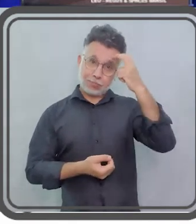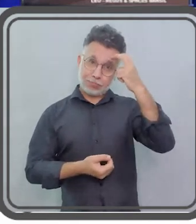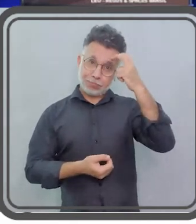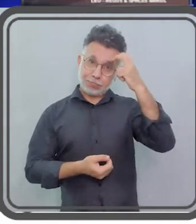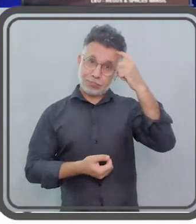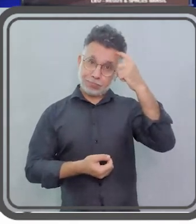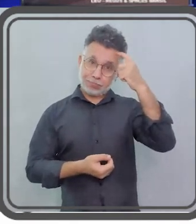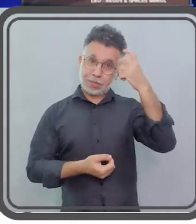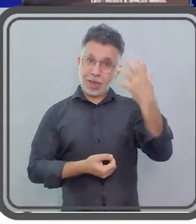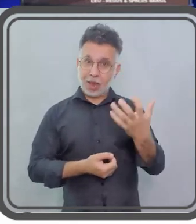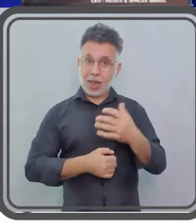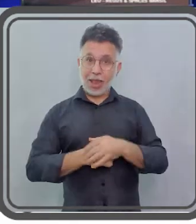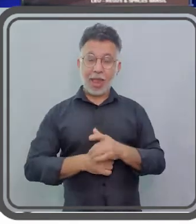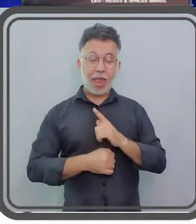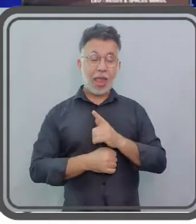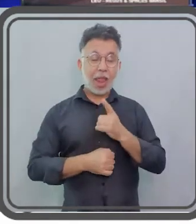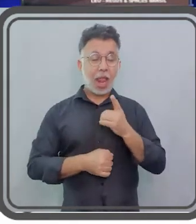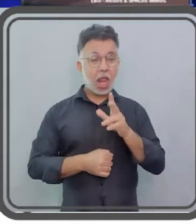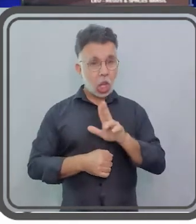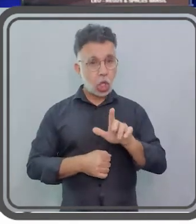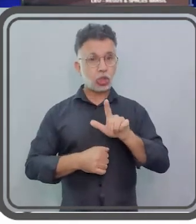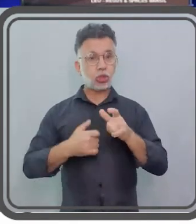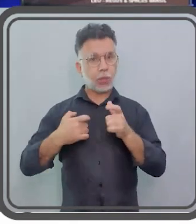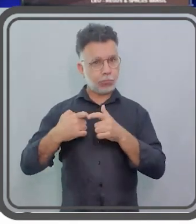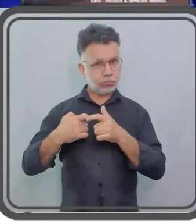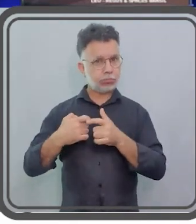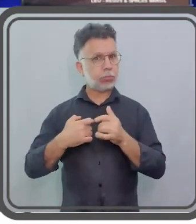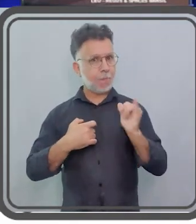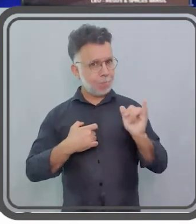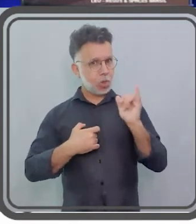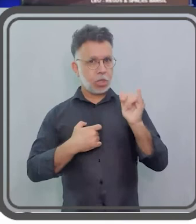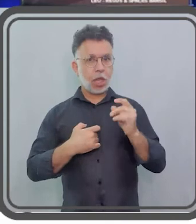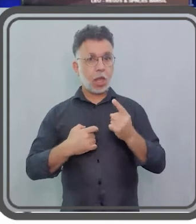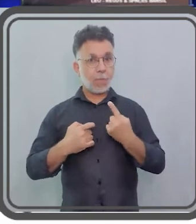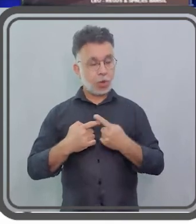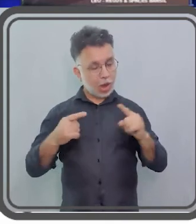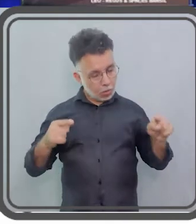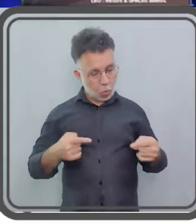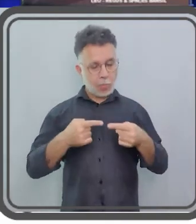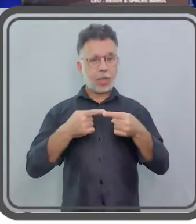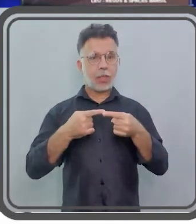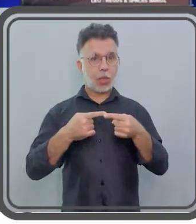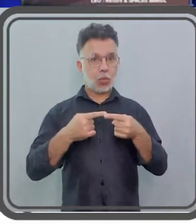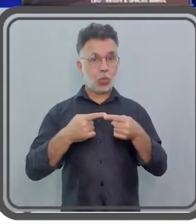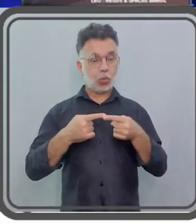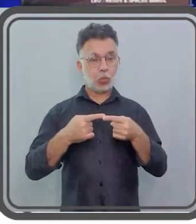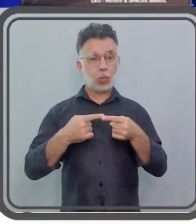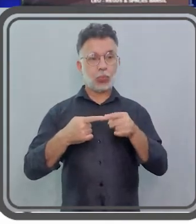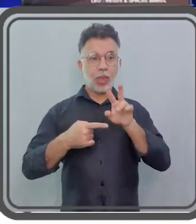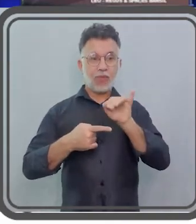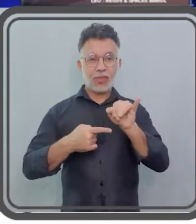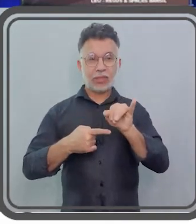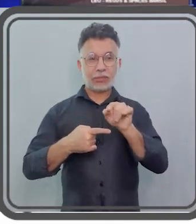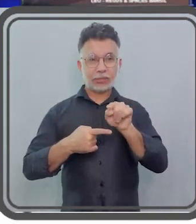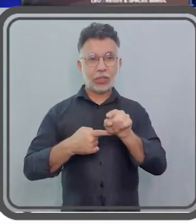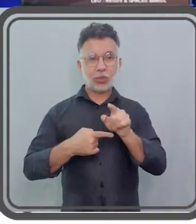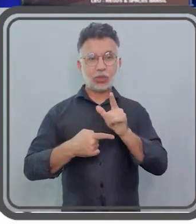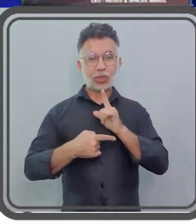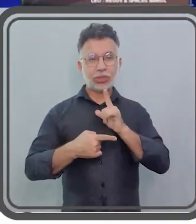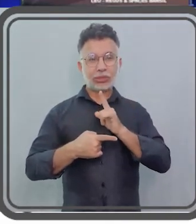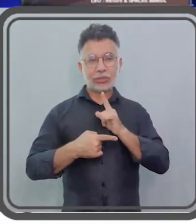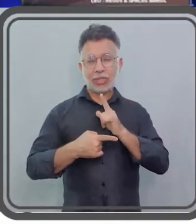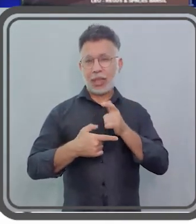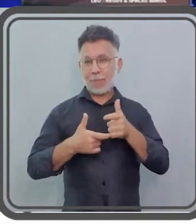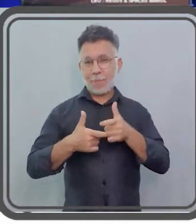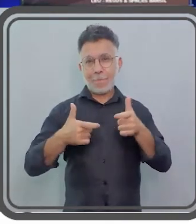parte médica é extremamente importante, porque a combinação de ambas, mas onde tem a maior movimentação é na